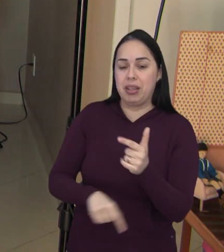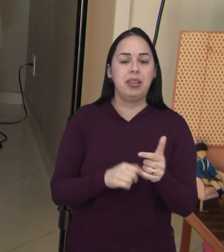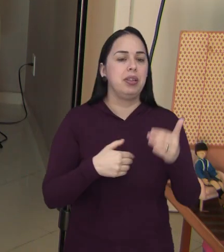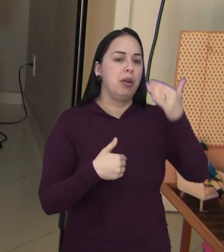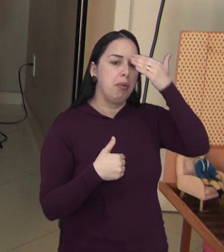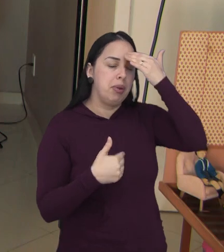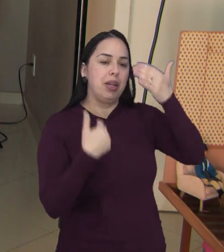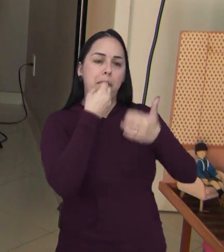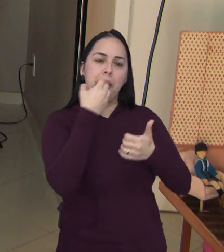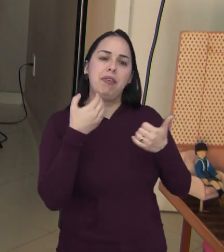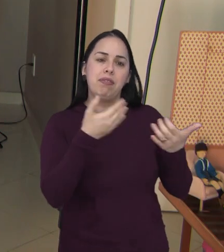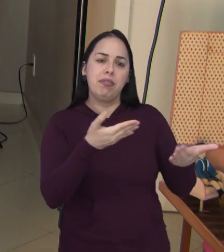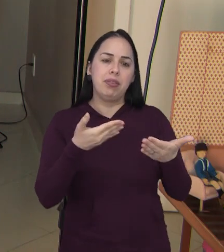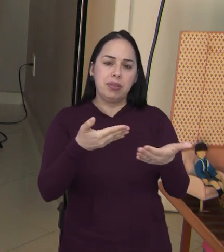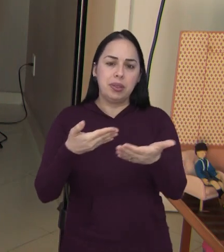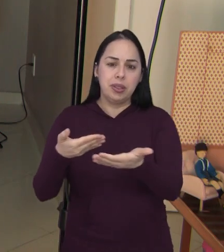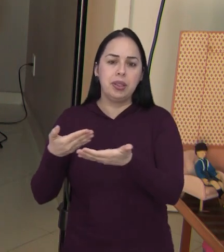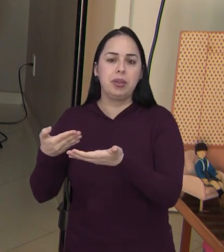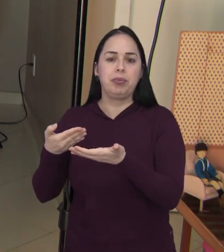Obrigado, sejam bem-vindos